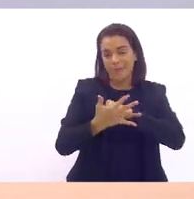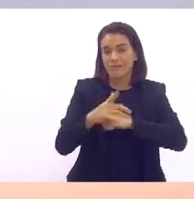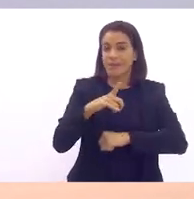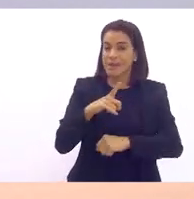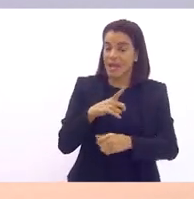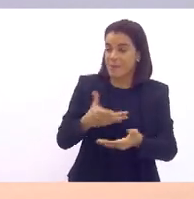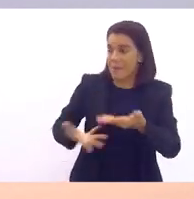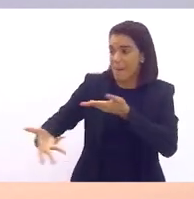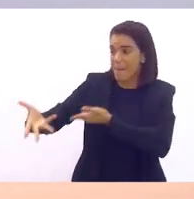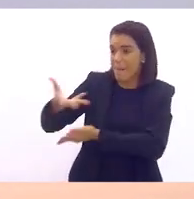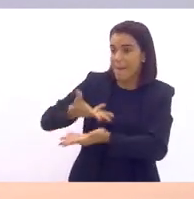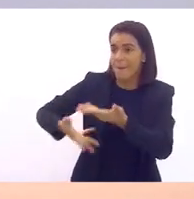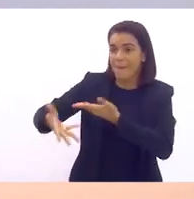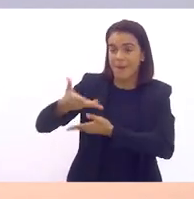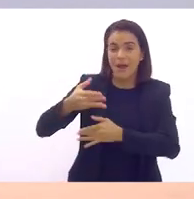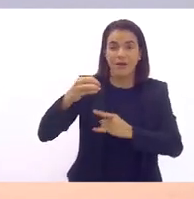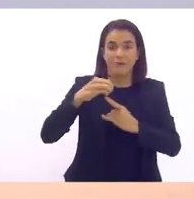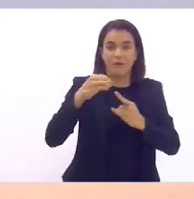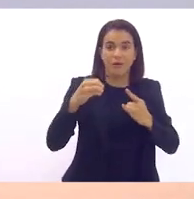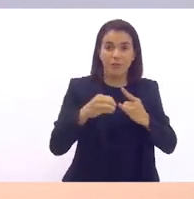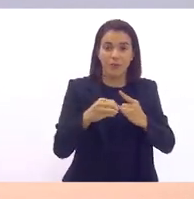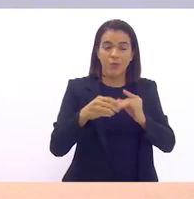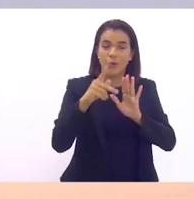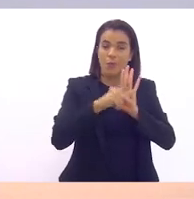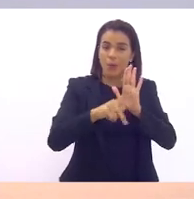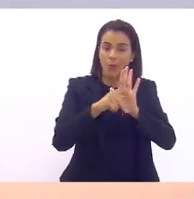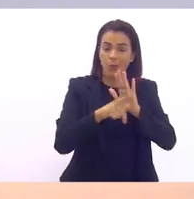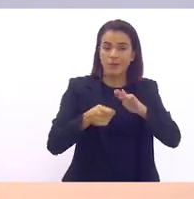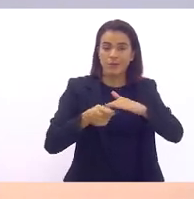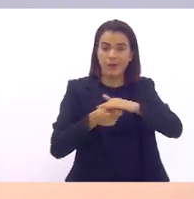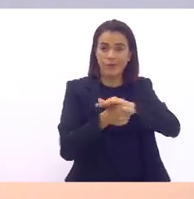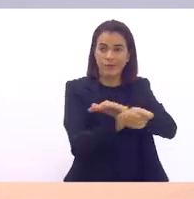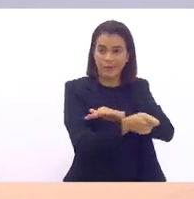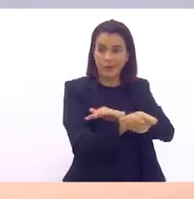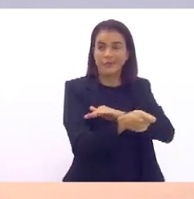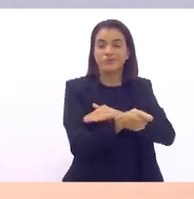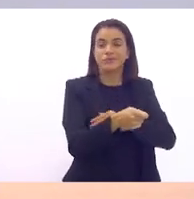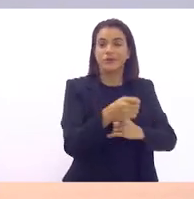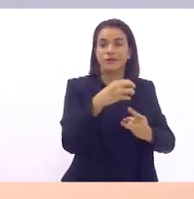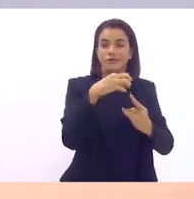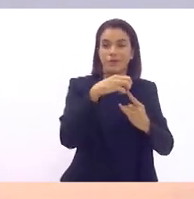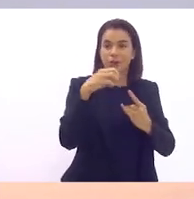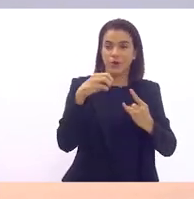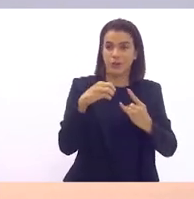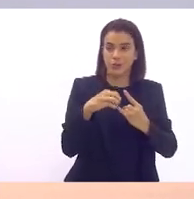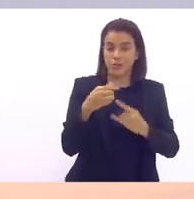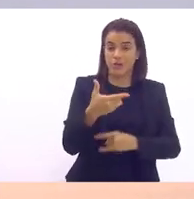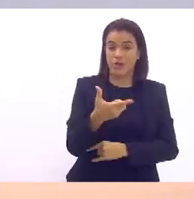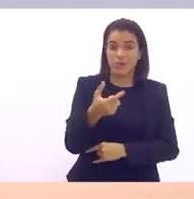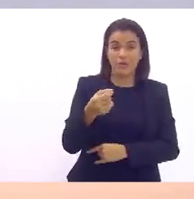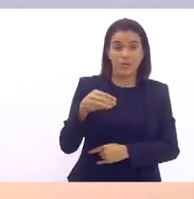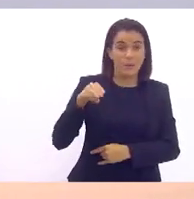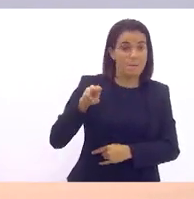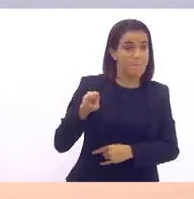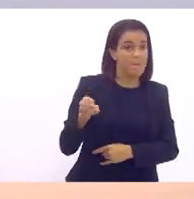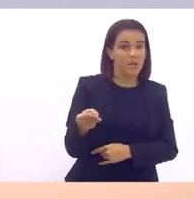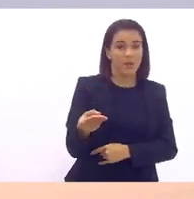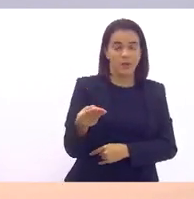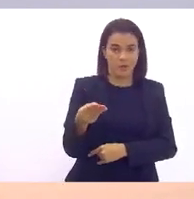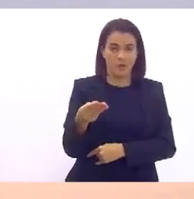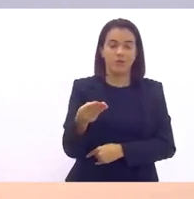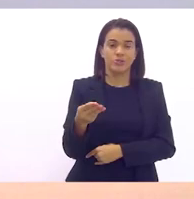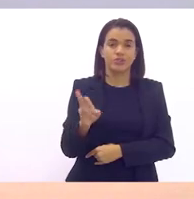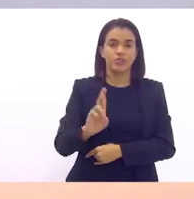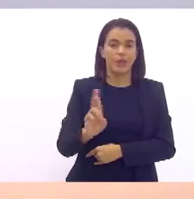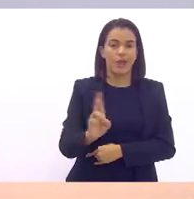fio Cruz como por exemplo um grande projeto de investimento feito na F de R 20 milhões deais para levar